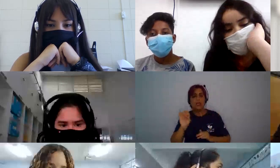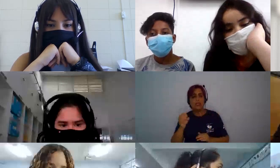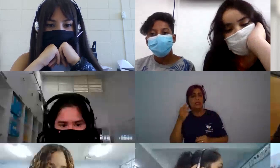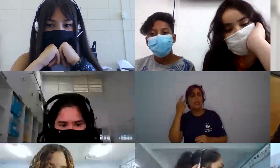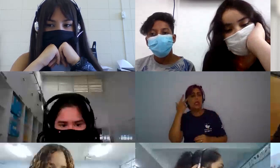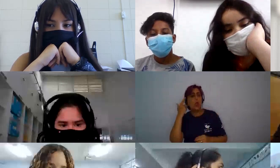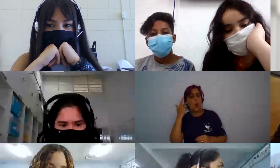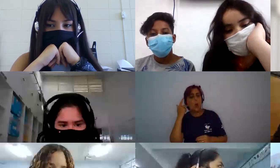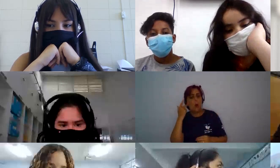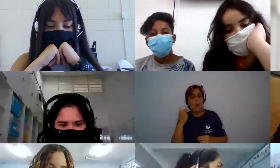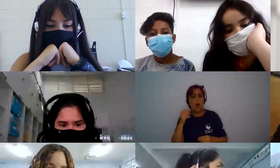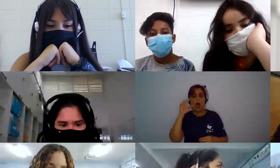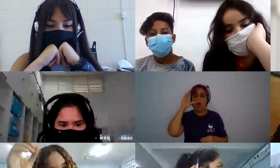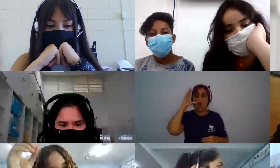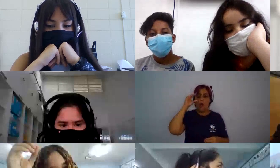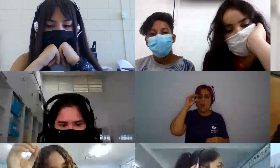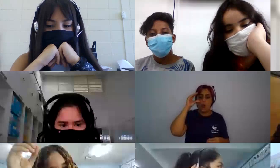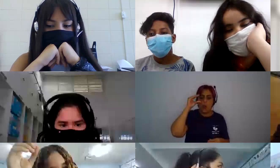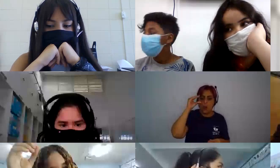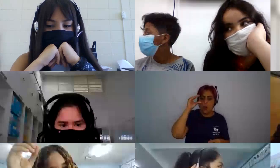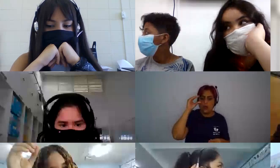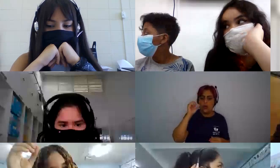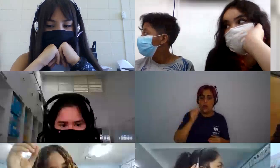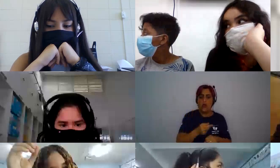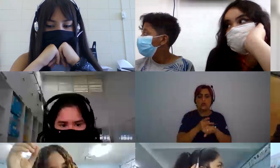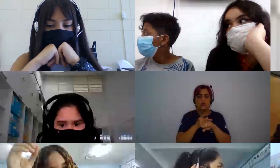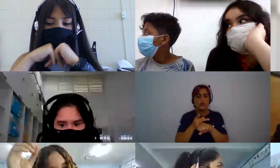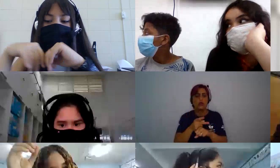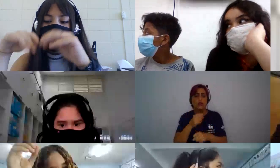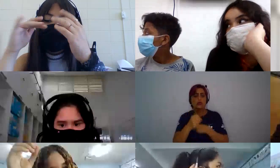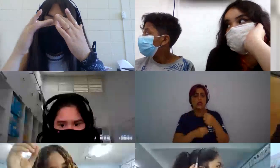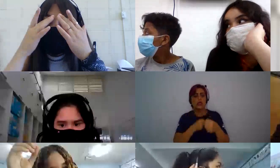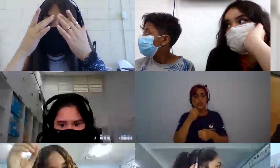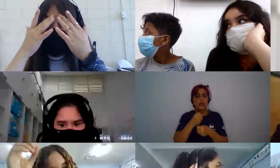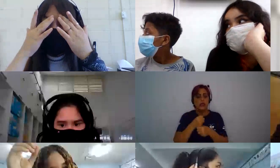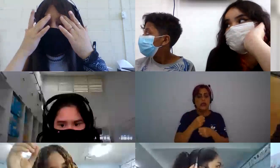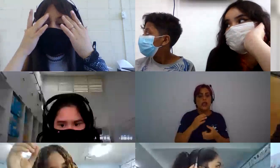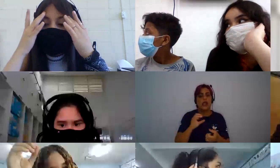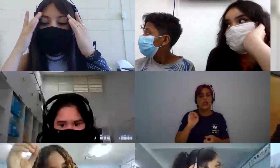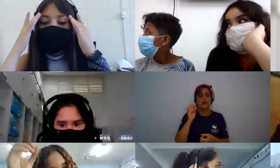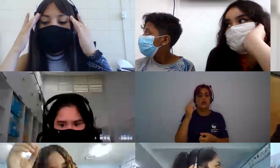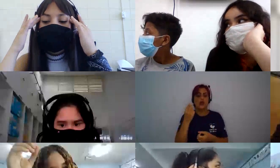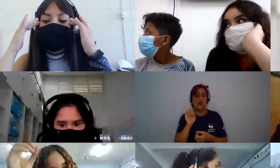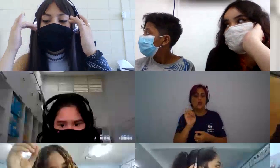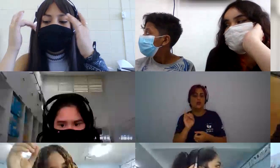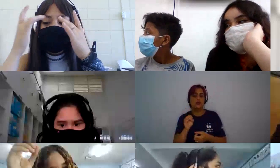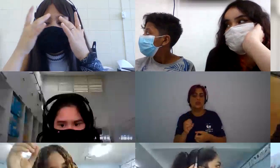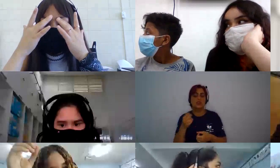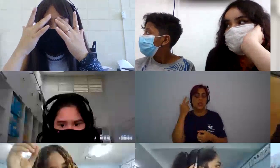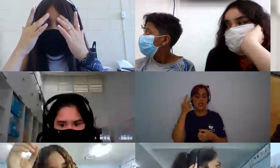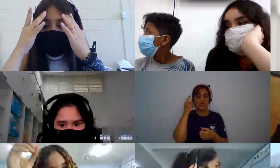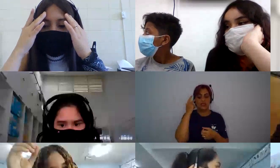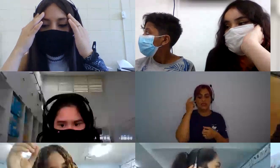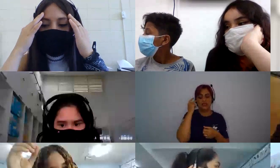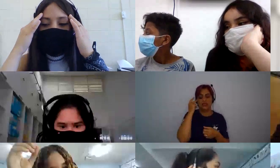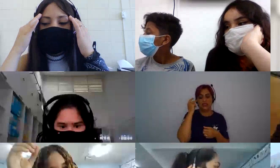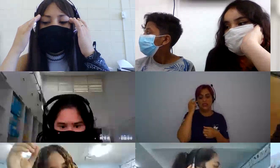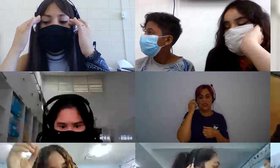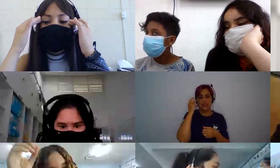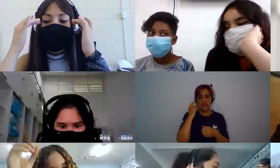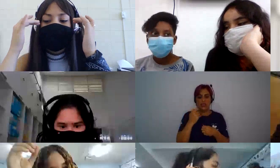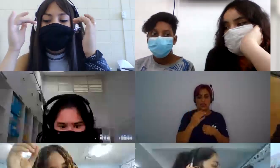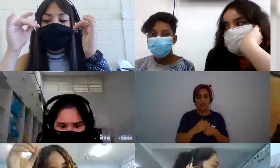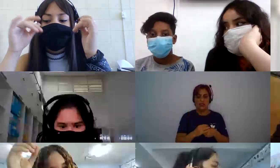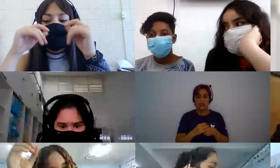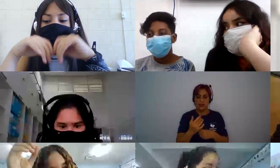ficar curiosa e procurar coisa na internet, dúvidas se é normal você se tocar, né? É um outro assunto que às